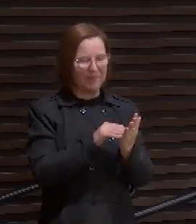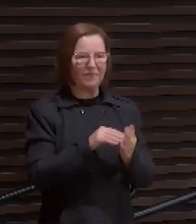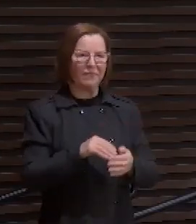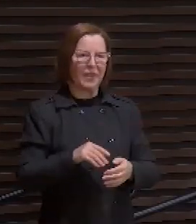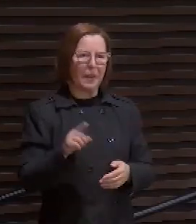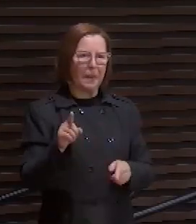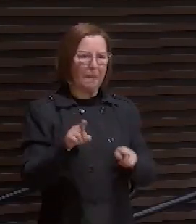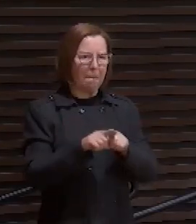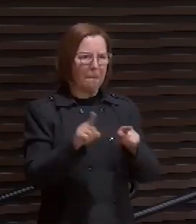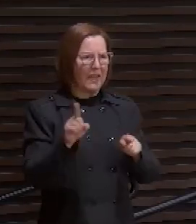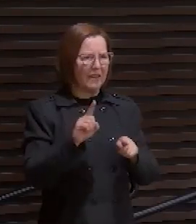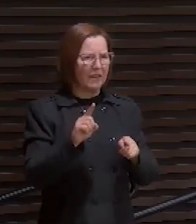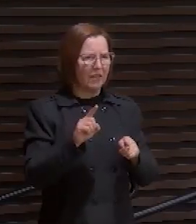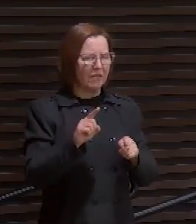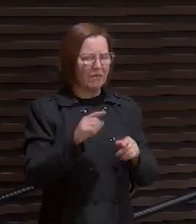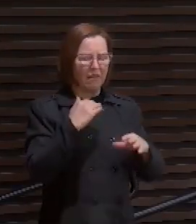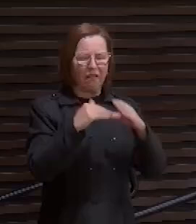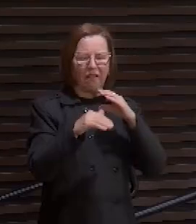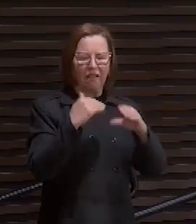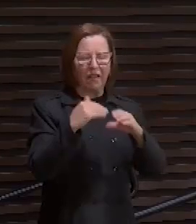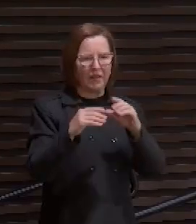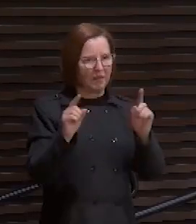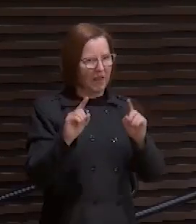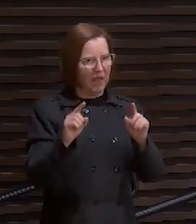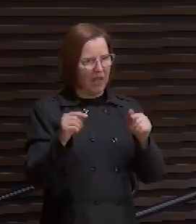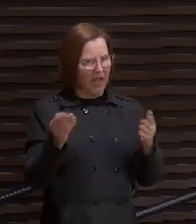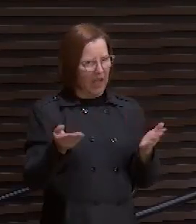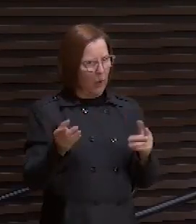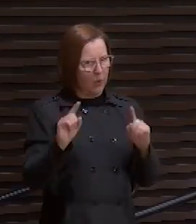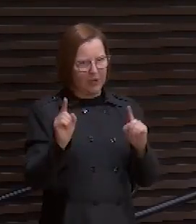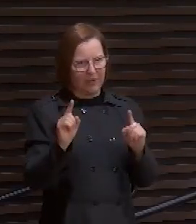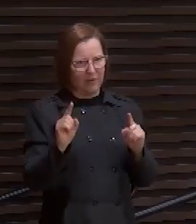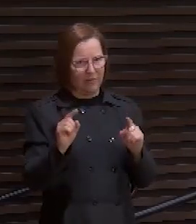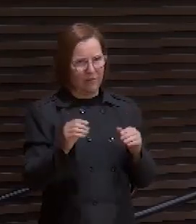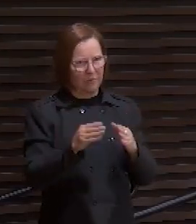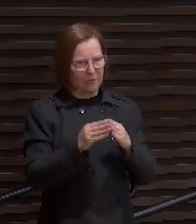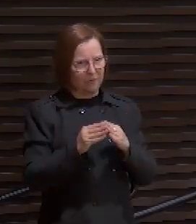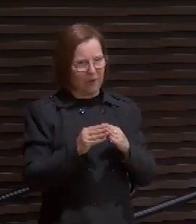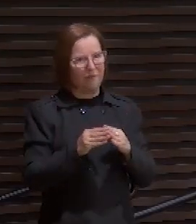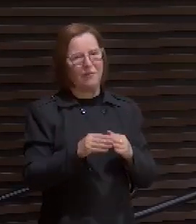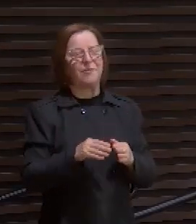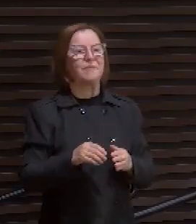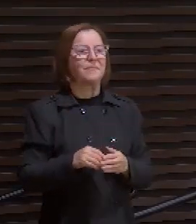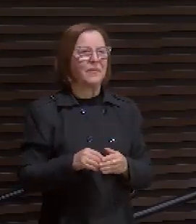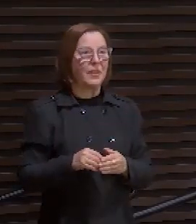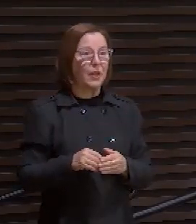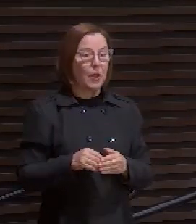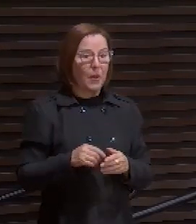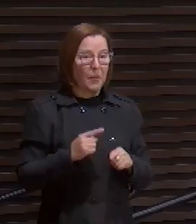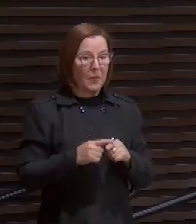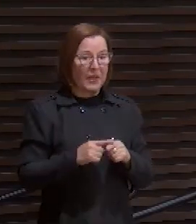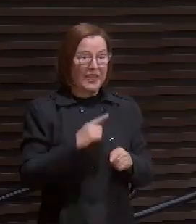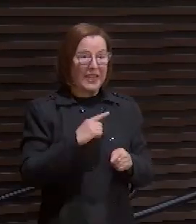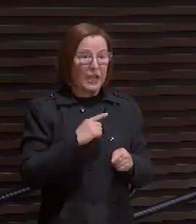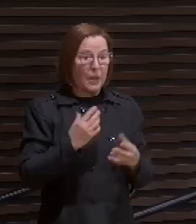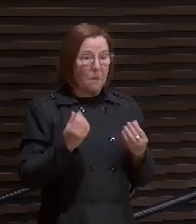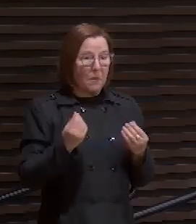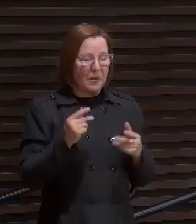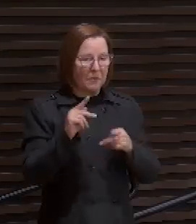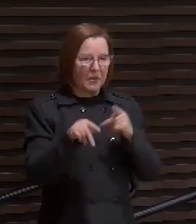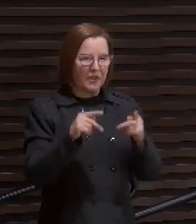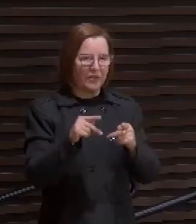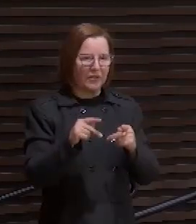notícias aqui para prejudicar aqueles que estão ao lado. Tem muitos que usam o telefone para